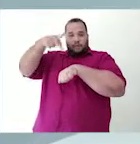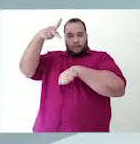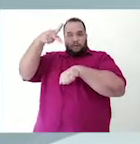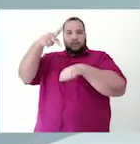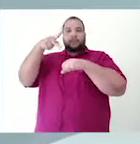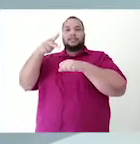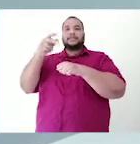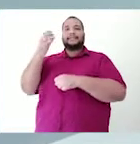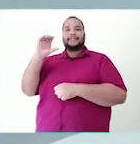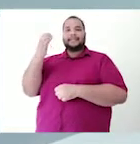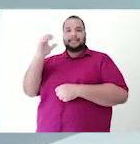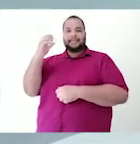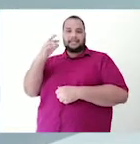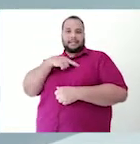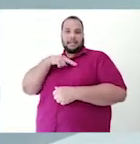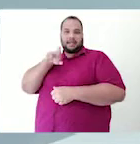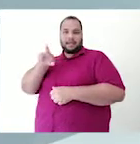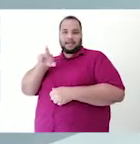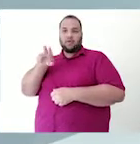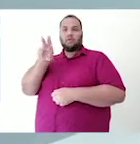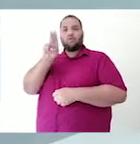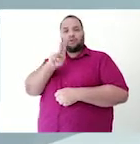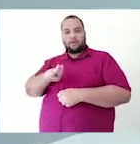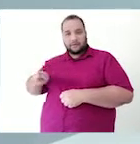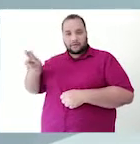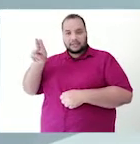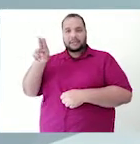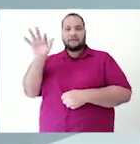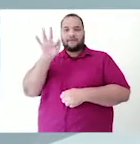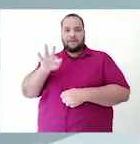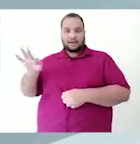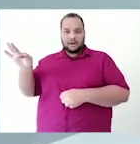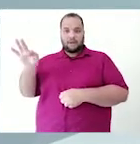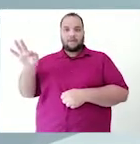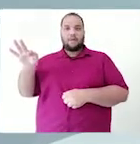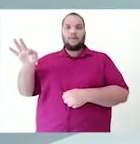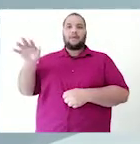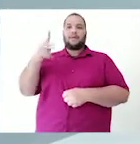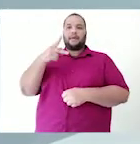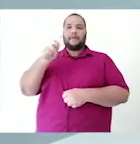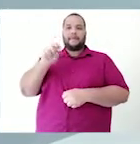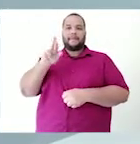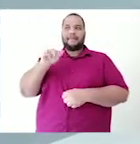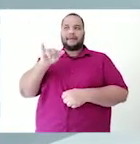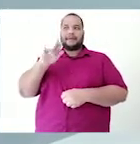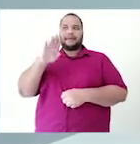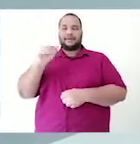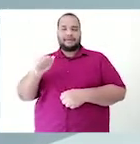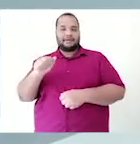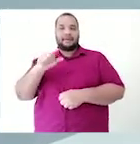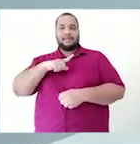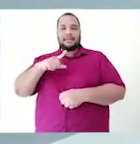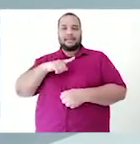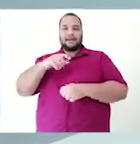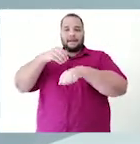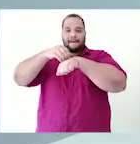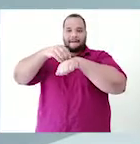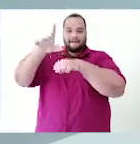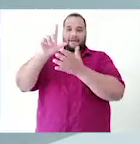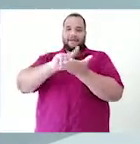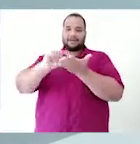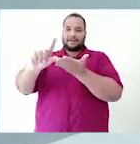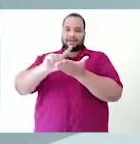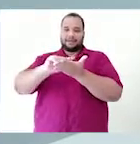olha só, a revista do Programa de Pós-Graduação em Ciências das Religiões da Universidade Federal da Paraíba está com